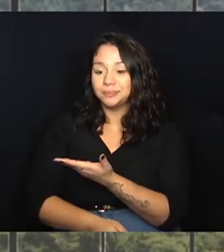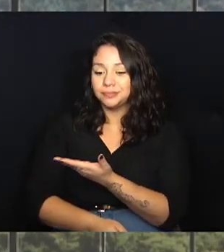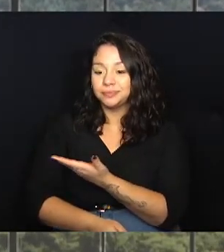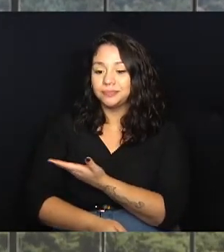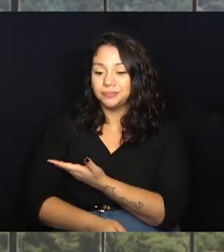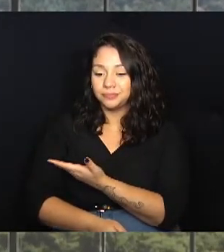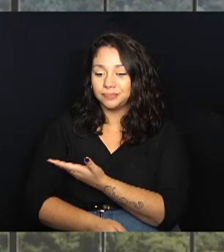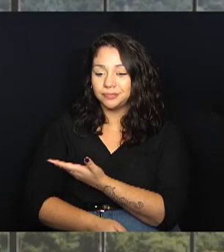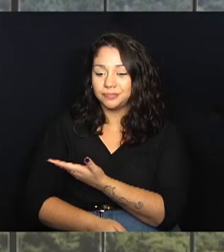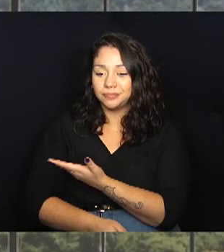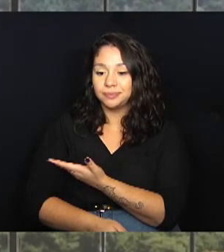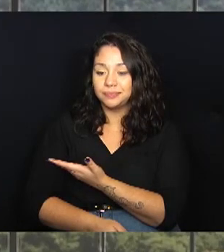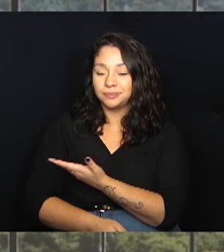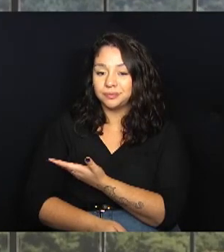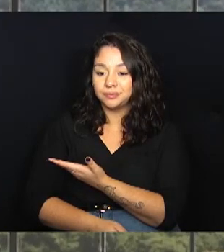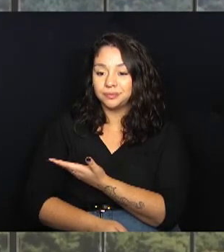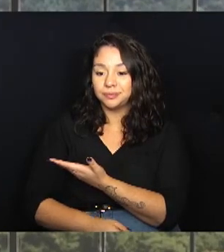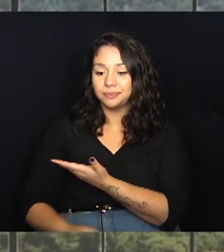3256-6067 e o